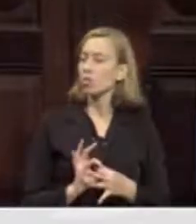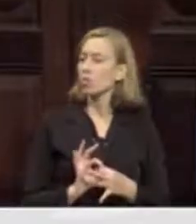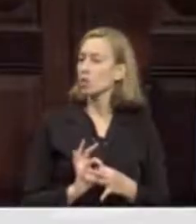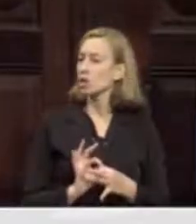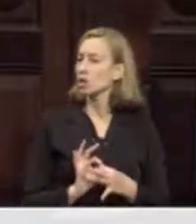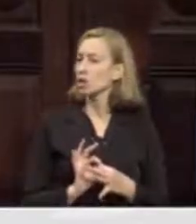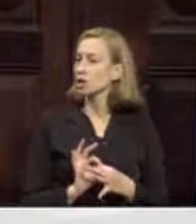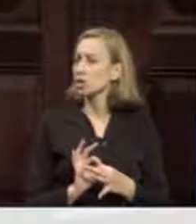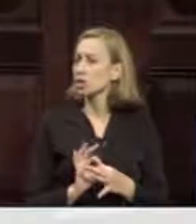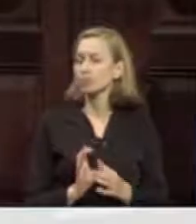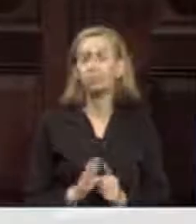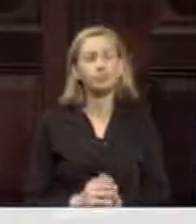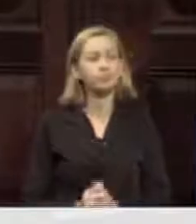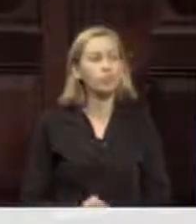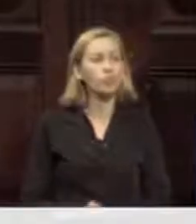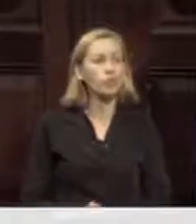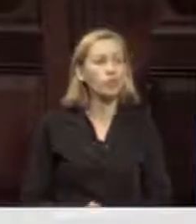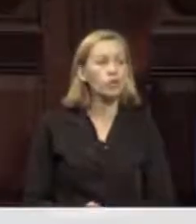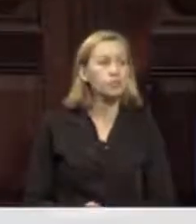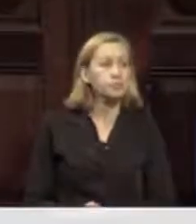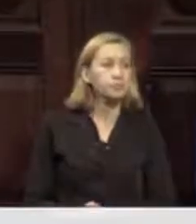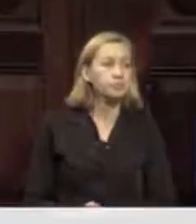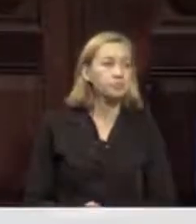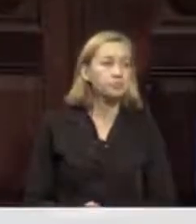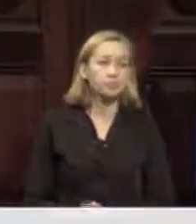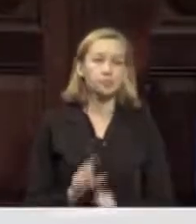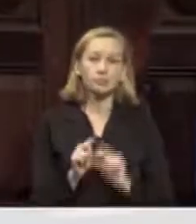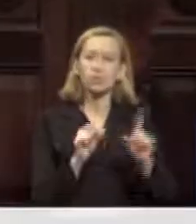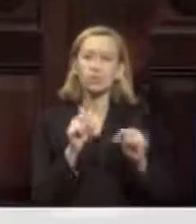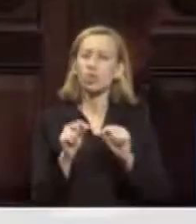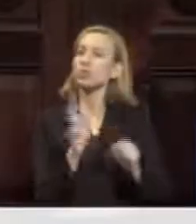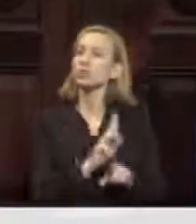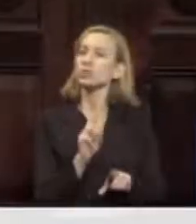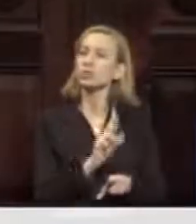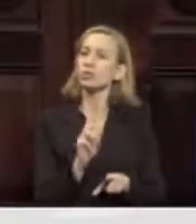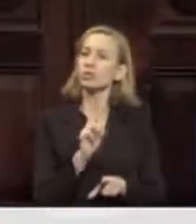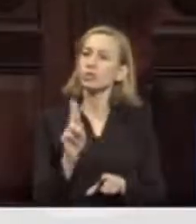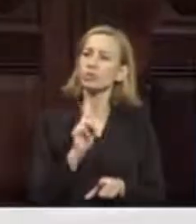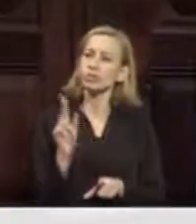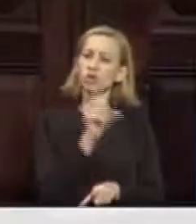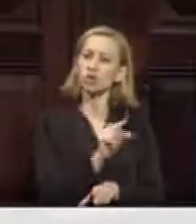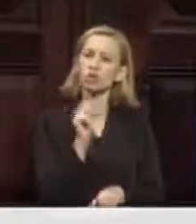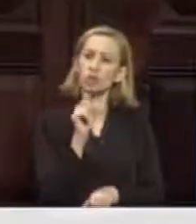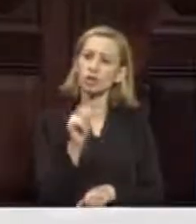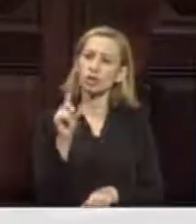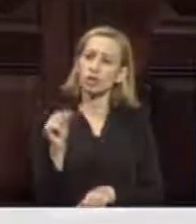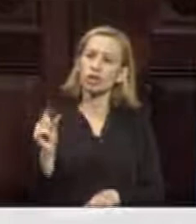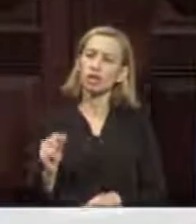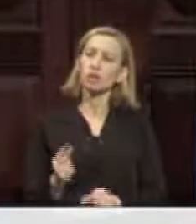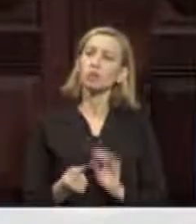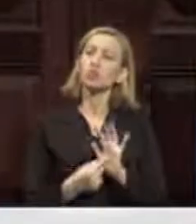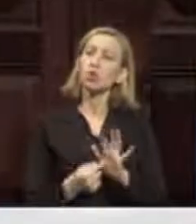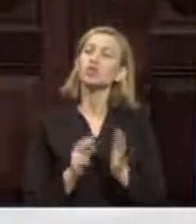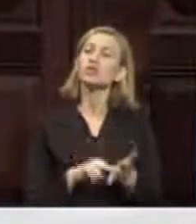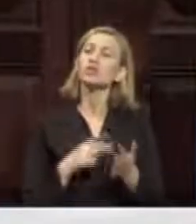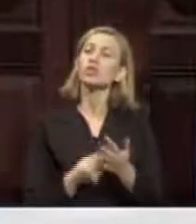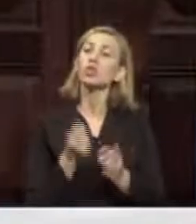sua administração, manda para cá nomes indicados que nada mais, nada menos significa